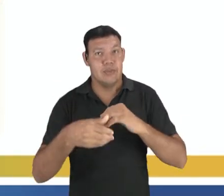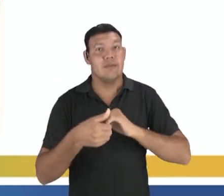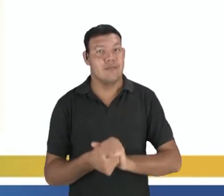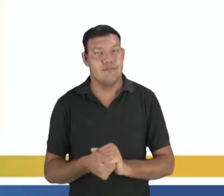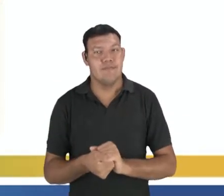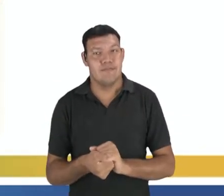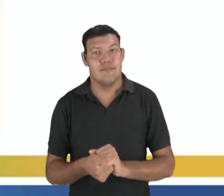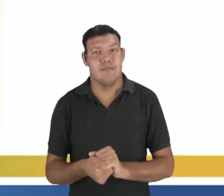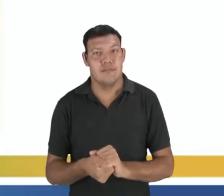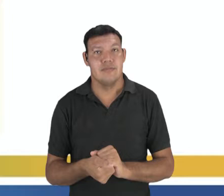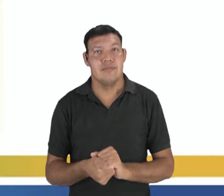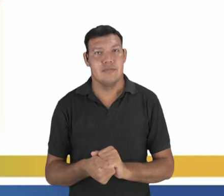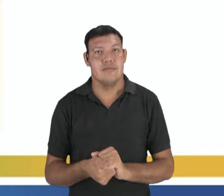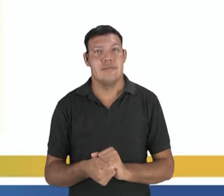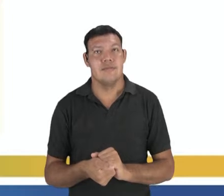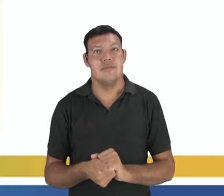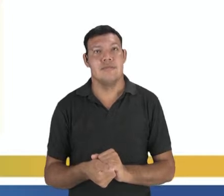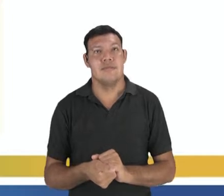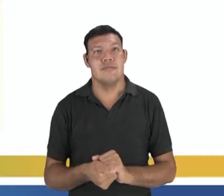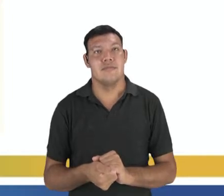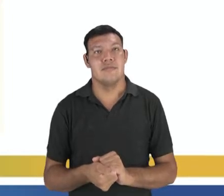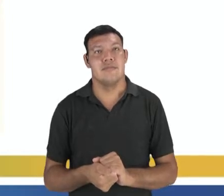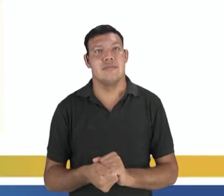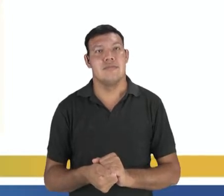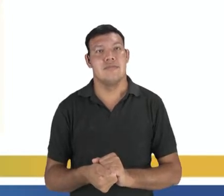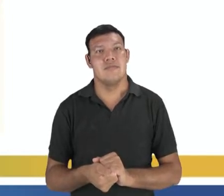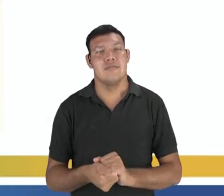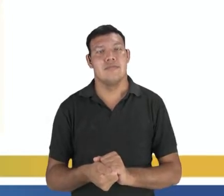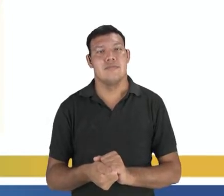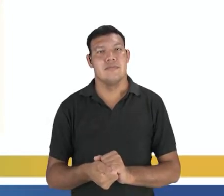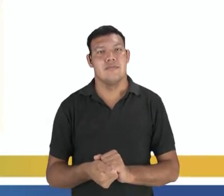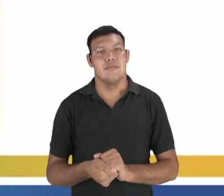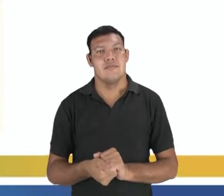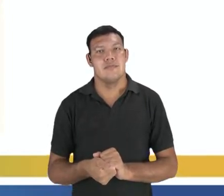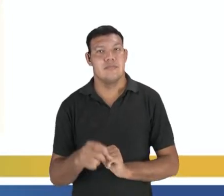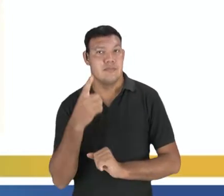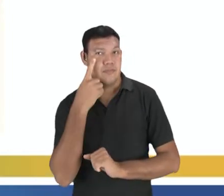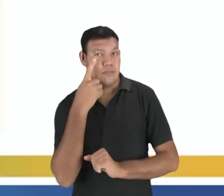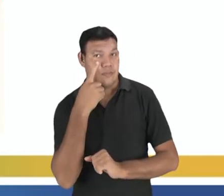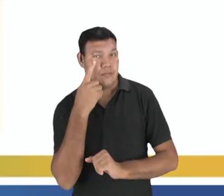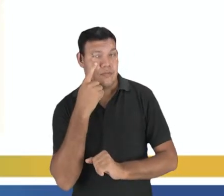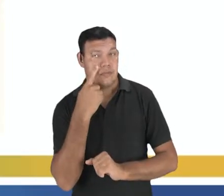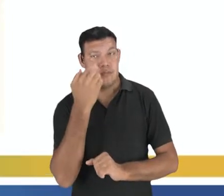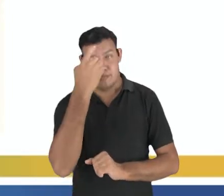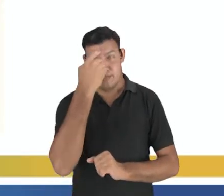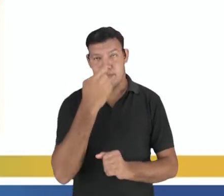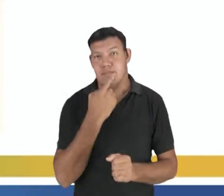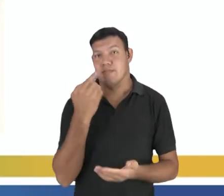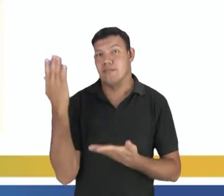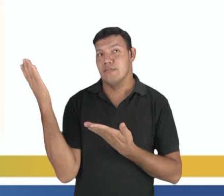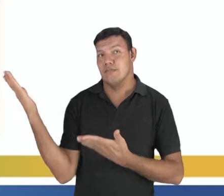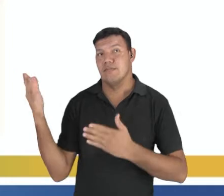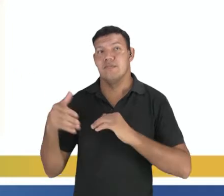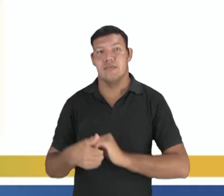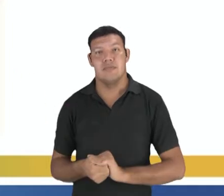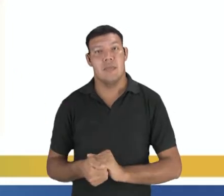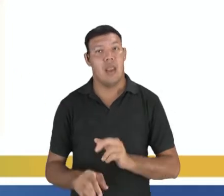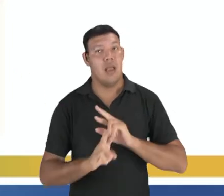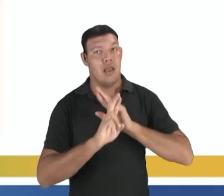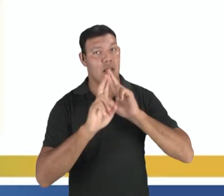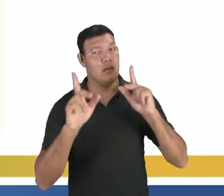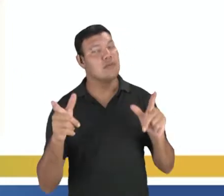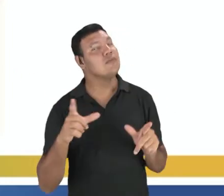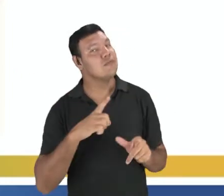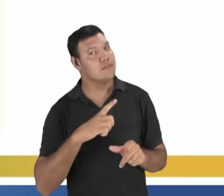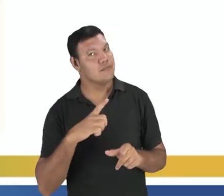corpos cavernosos e o corpo esponjoso. E aí vocês podem ver na imagem também que tem uma